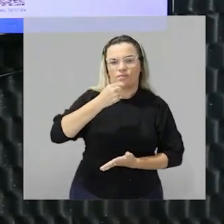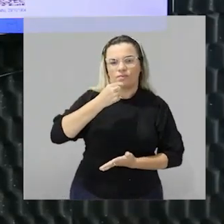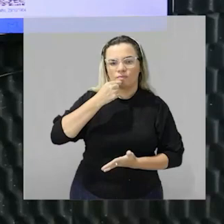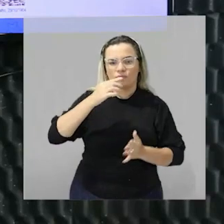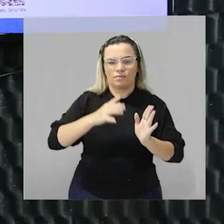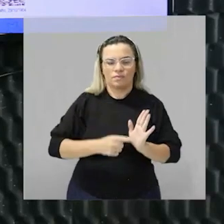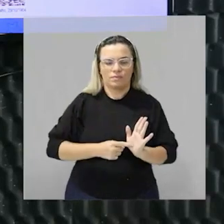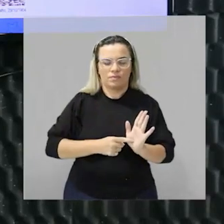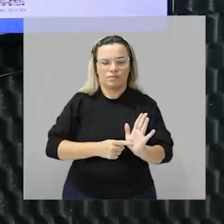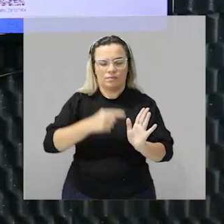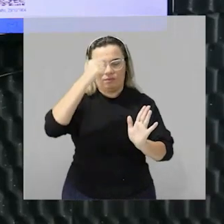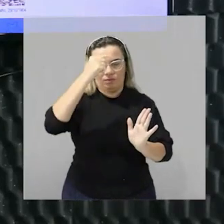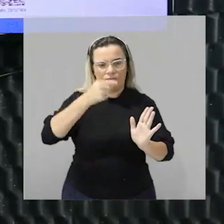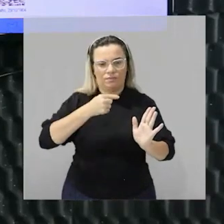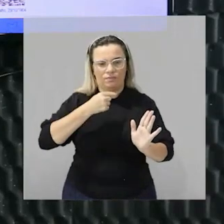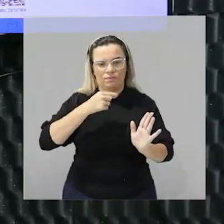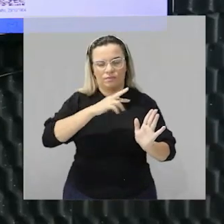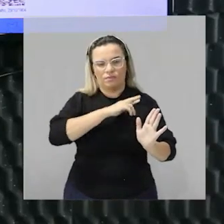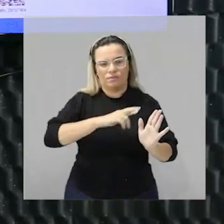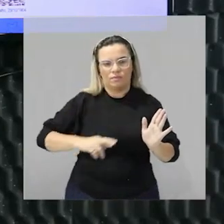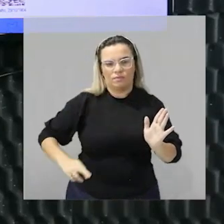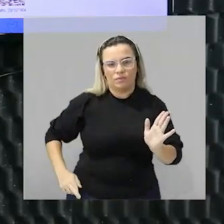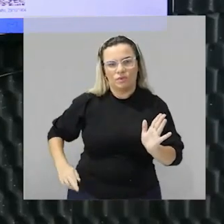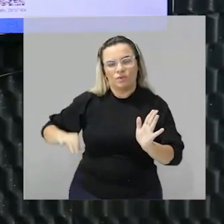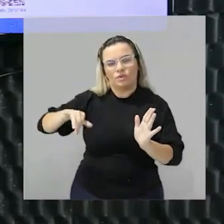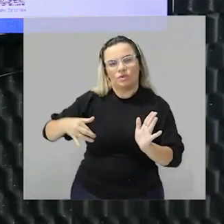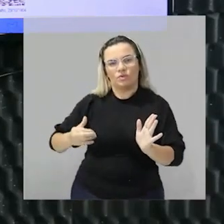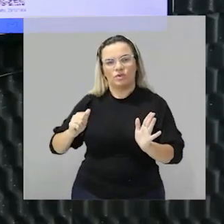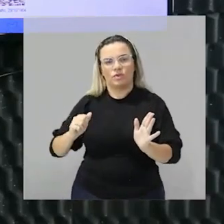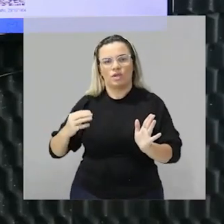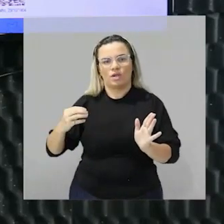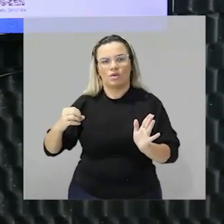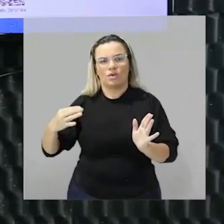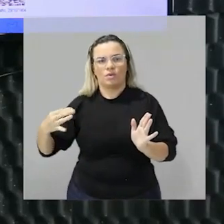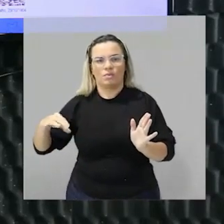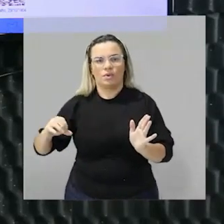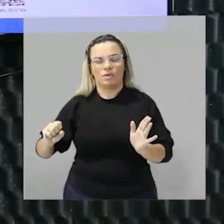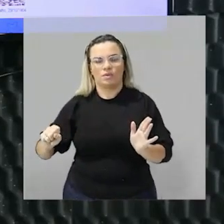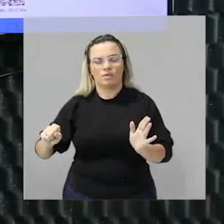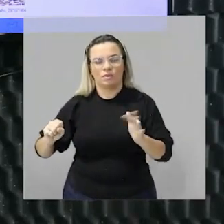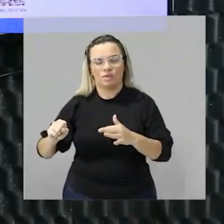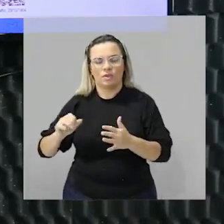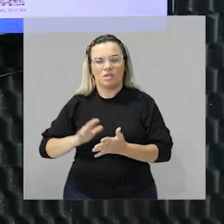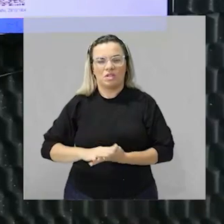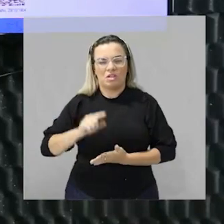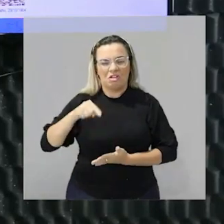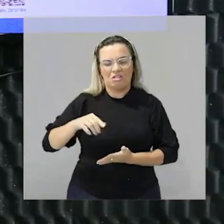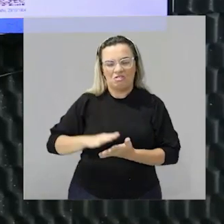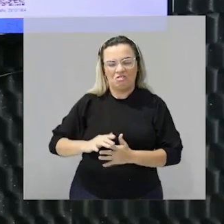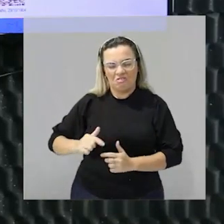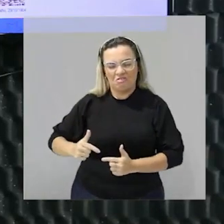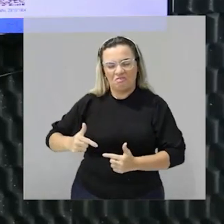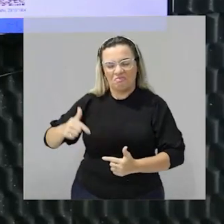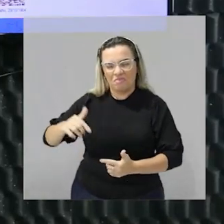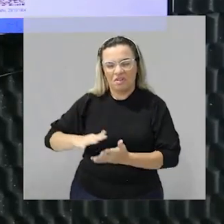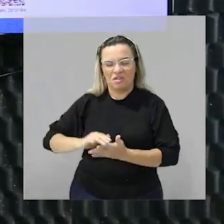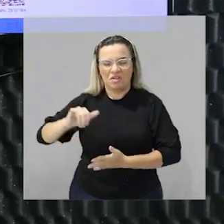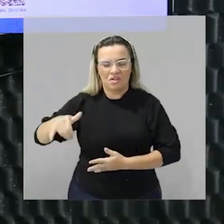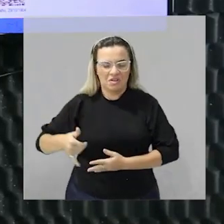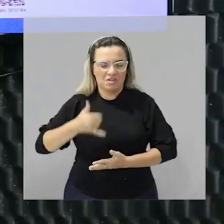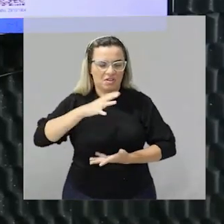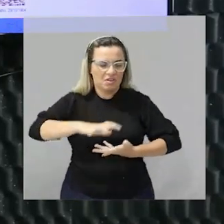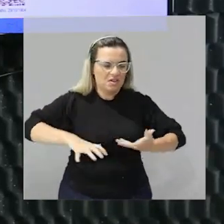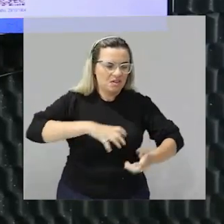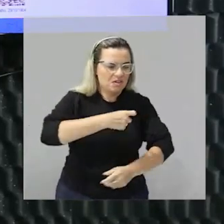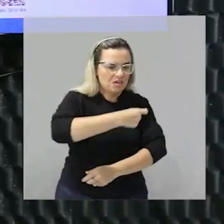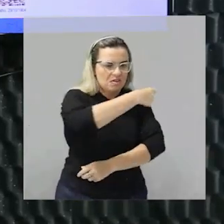pelos chamados republicanos jacobinistas, que tentaram, inclusive, se aproveitar da revolta da vacina, que foi um